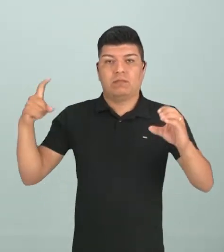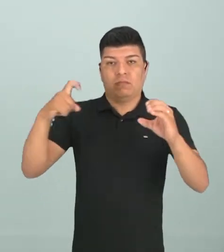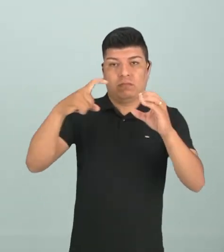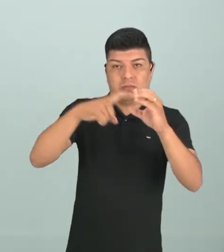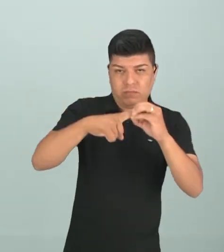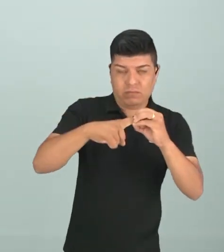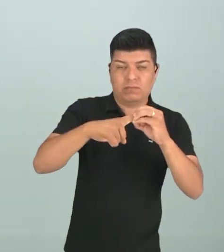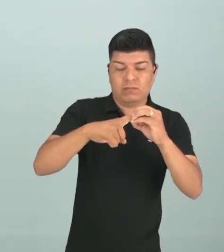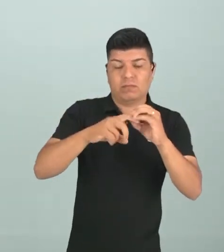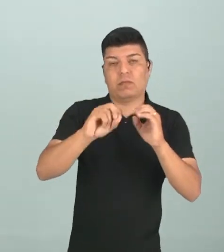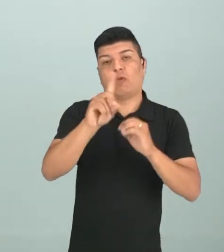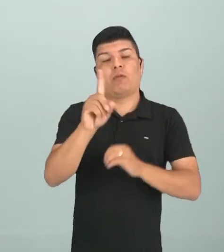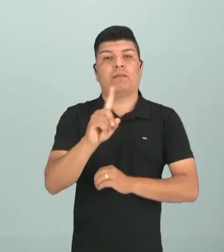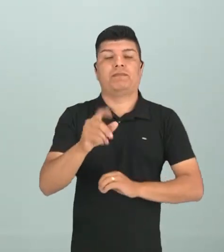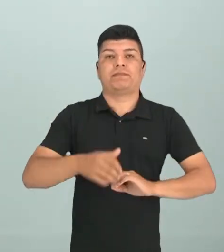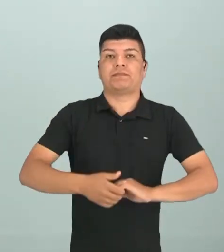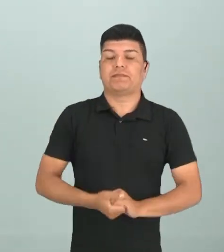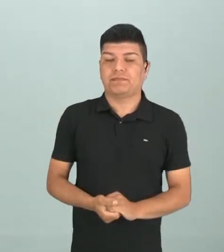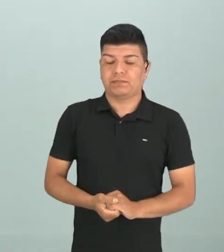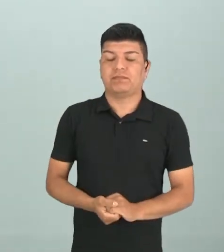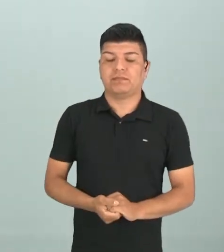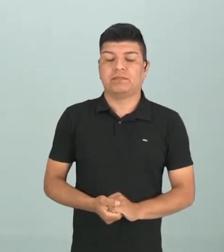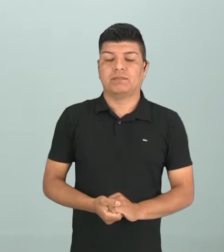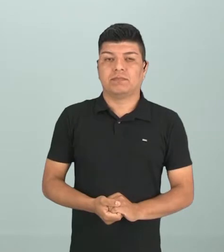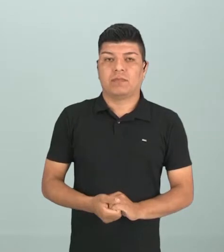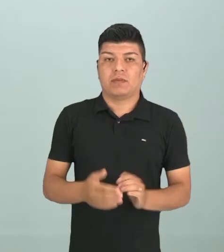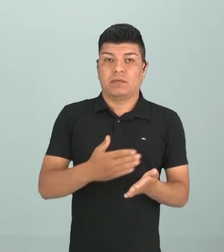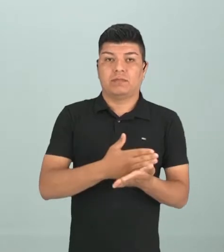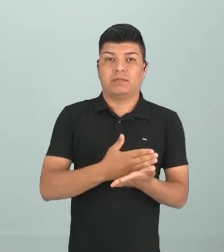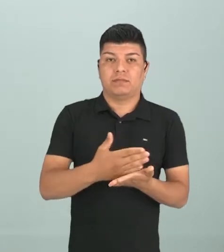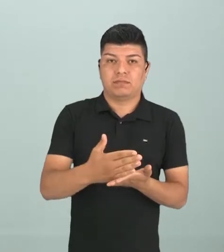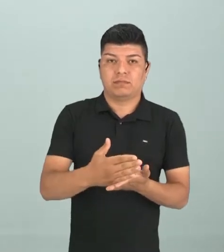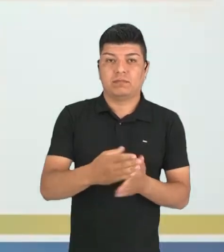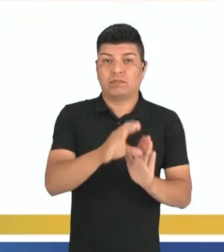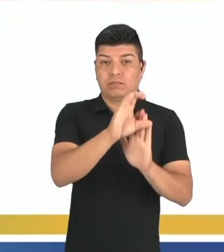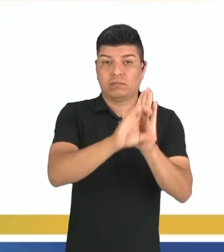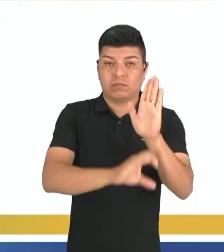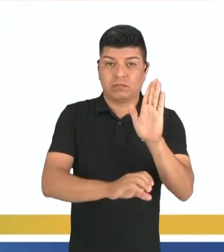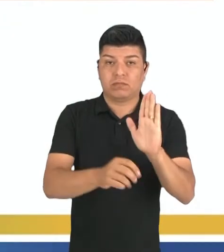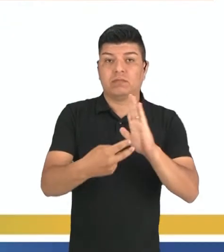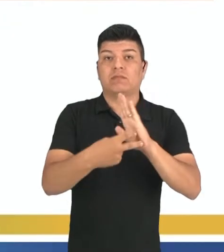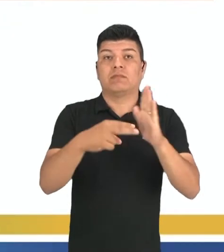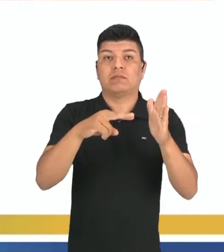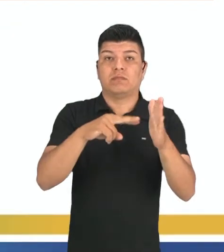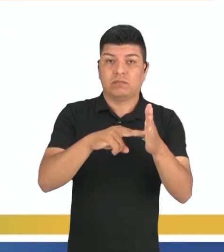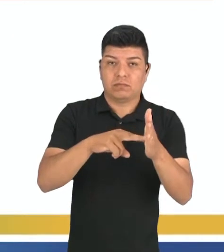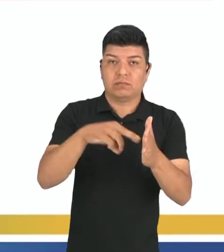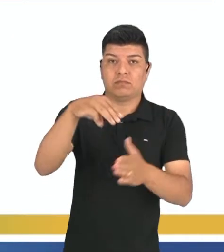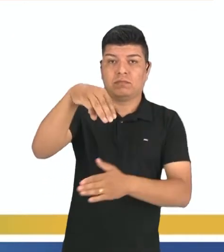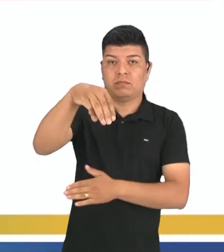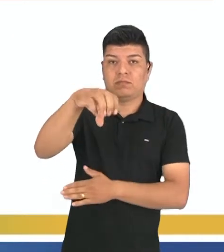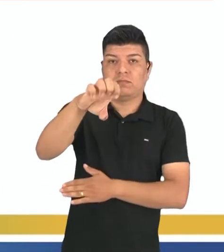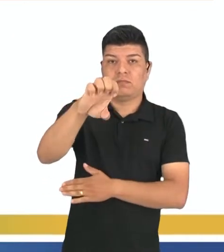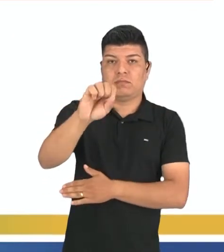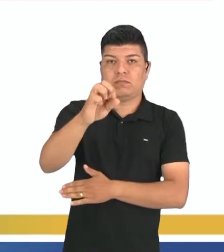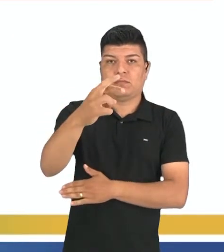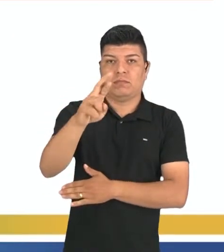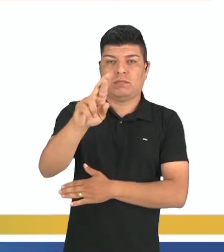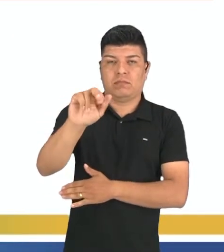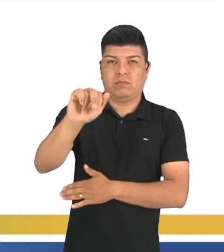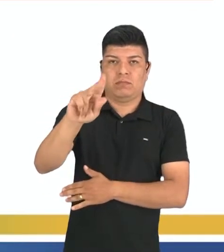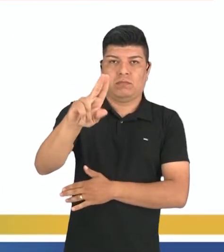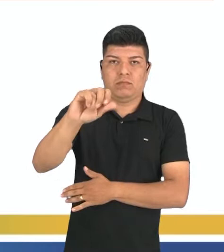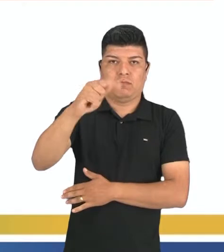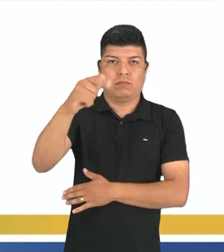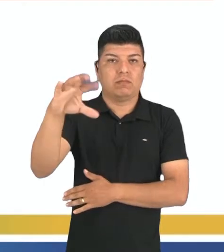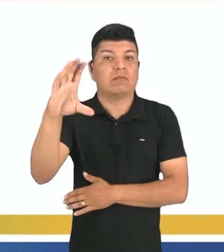não. Então vamos começar conceituando o que é menstruação e o que é ciclo menstrual.